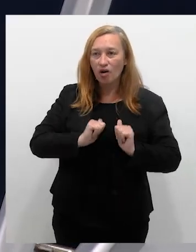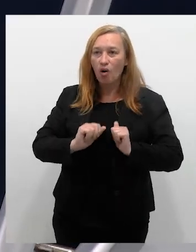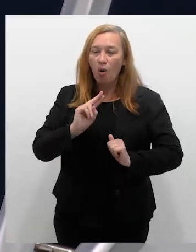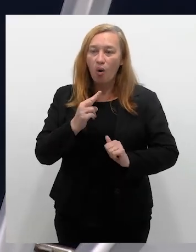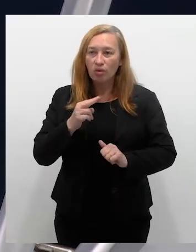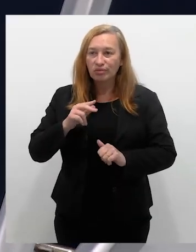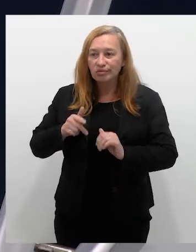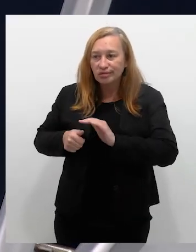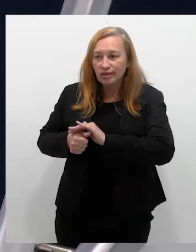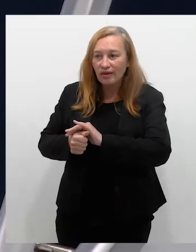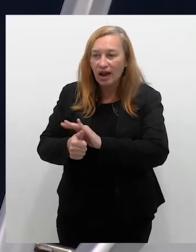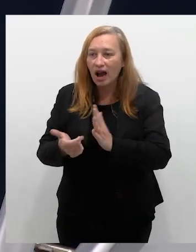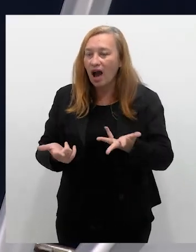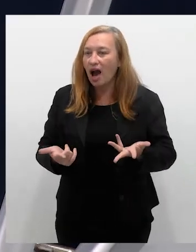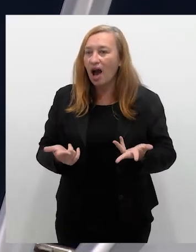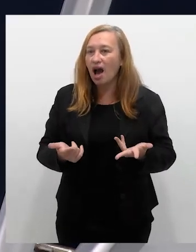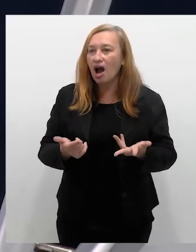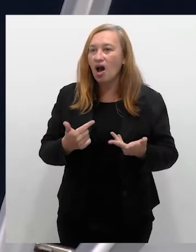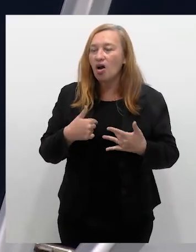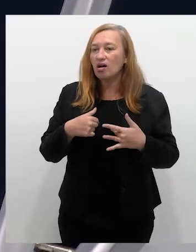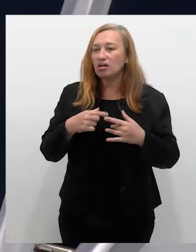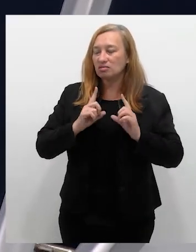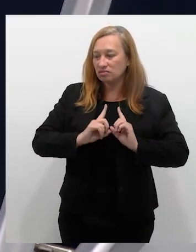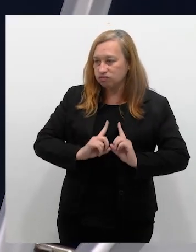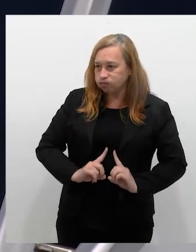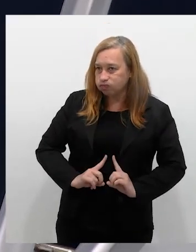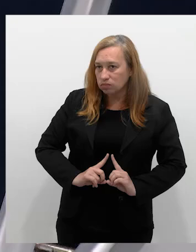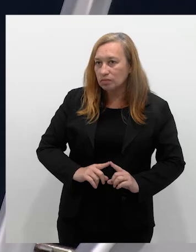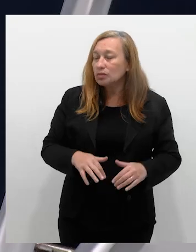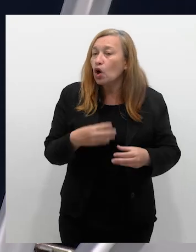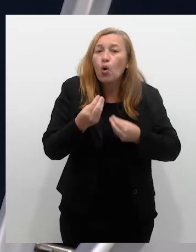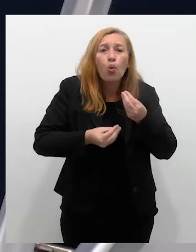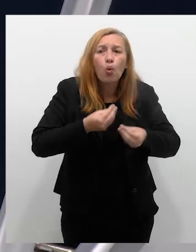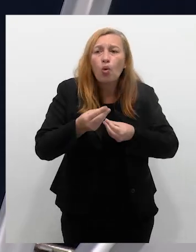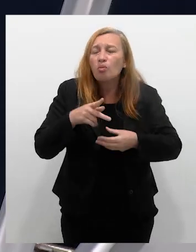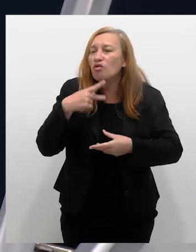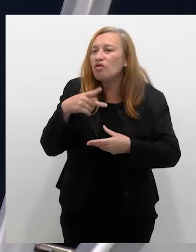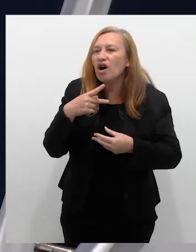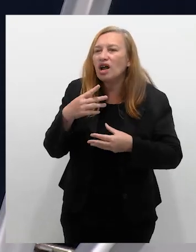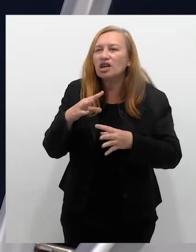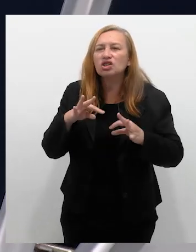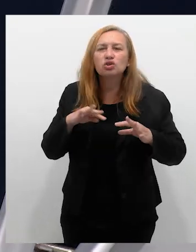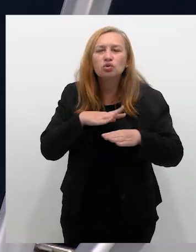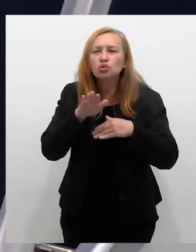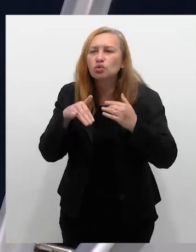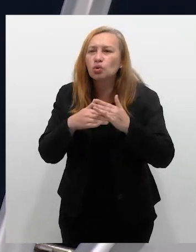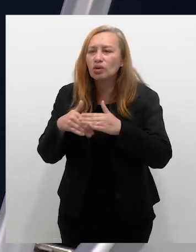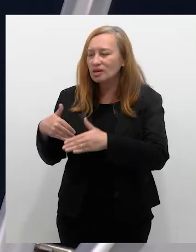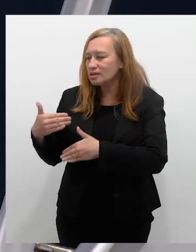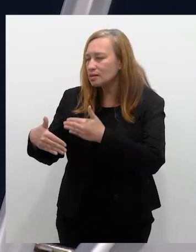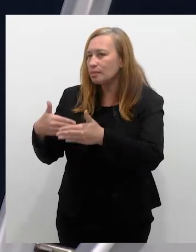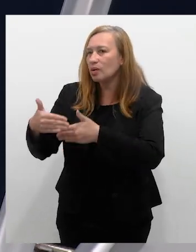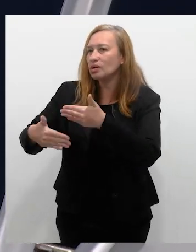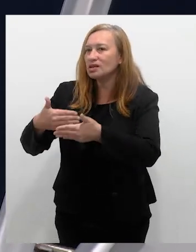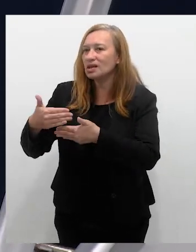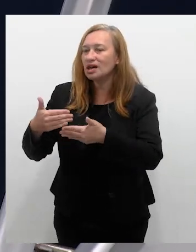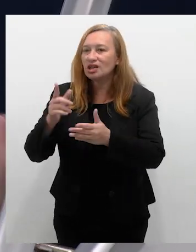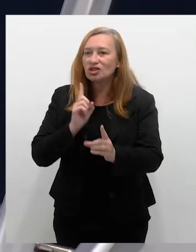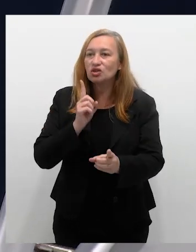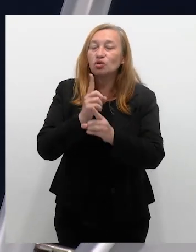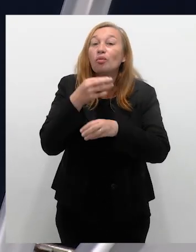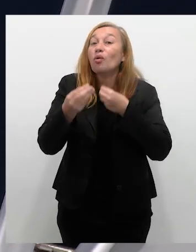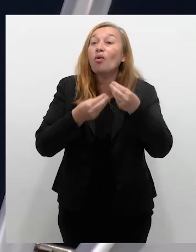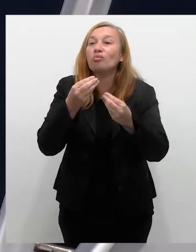ansiosa? Se ela é lenta? Se ela é deprimida? Como que ela fala? Então, todo esse processo a